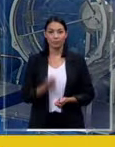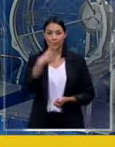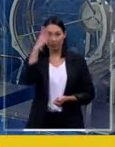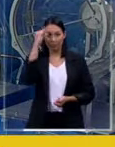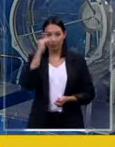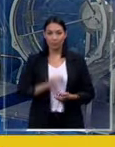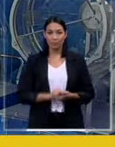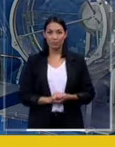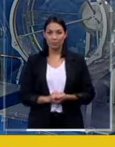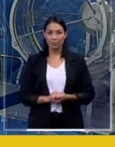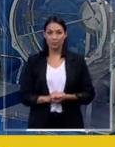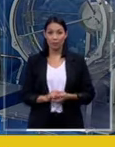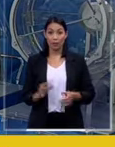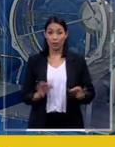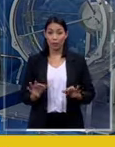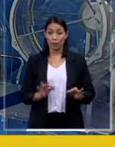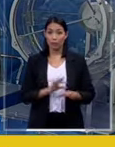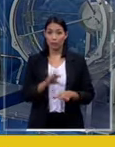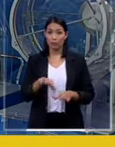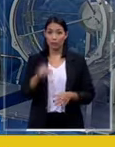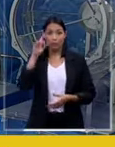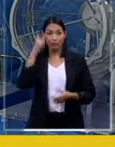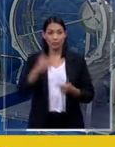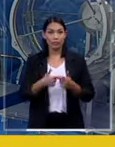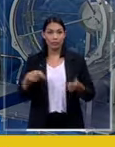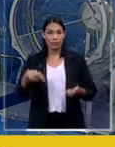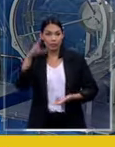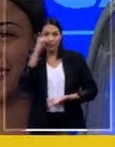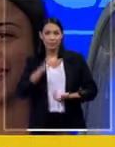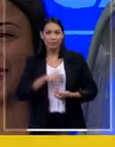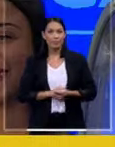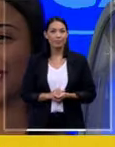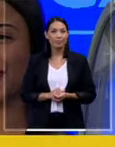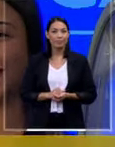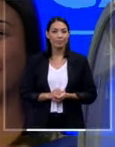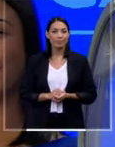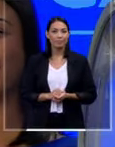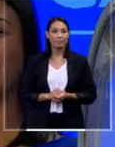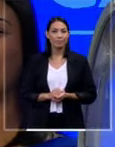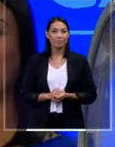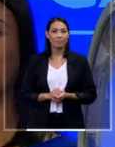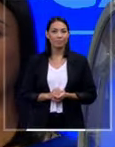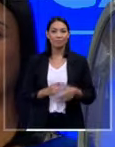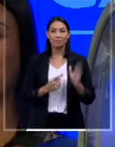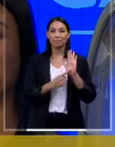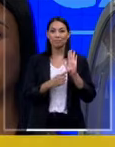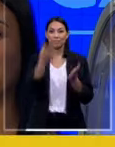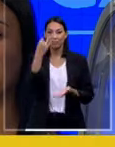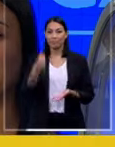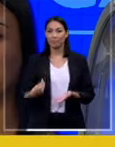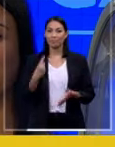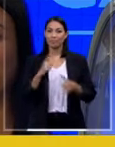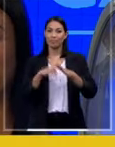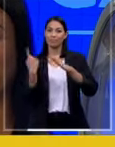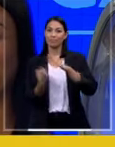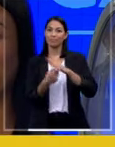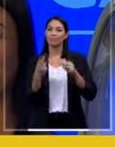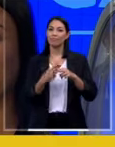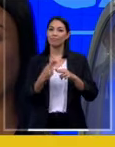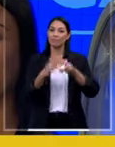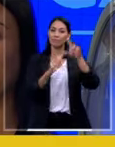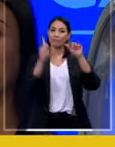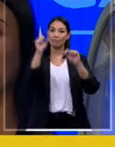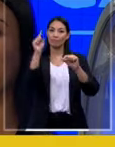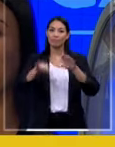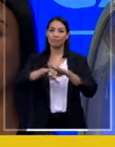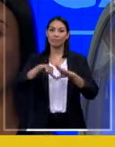Boa noite. Preparados para o sorteio do dia de sorte dessa noite? Estamos no ar, ao vivo, nos perfis da Caixa e também da